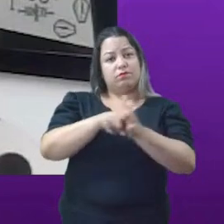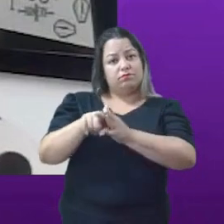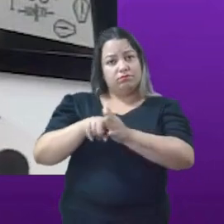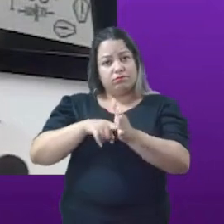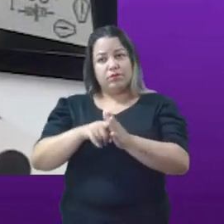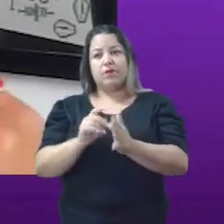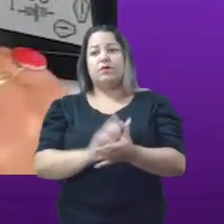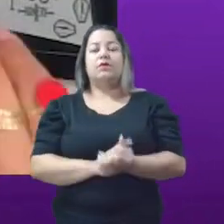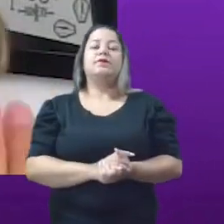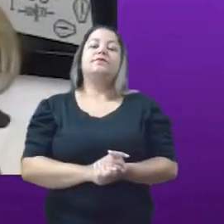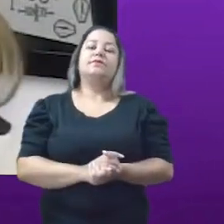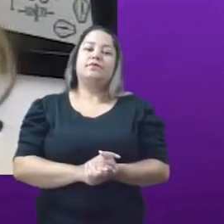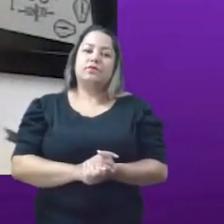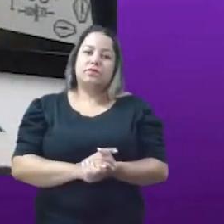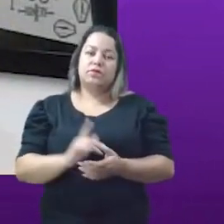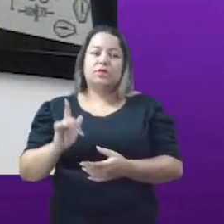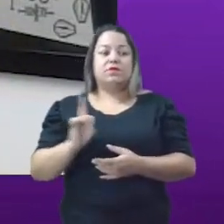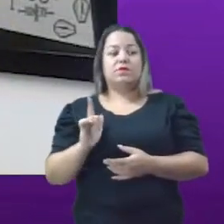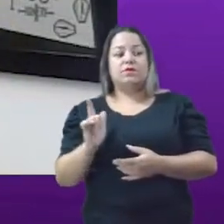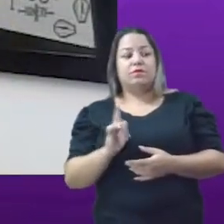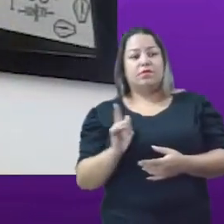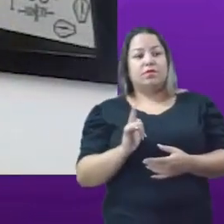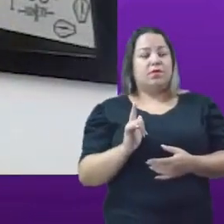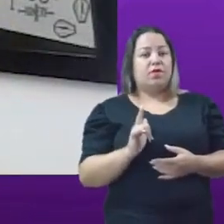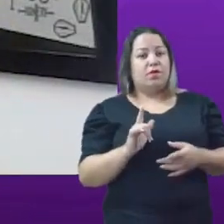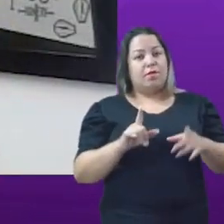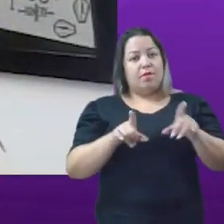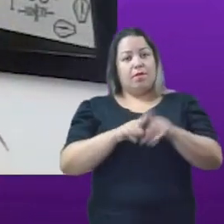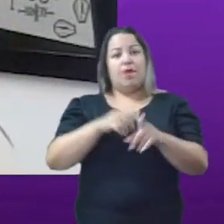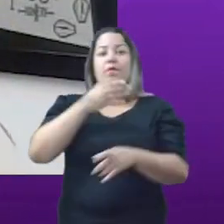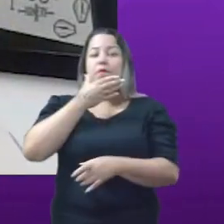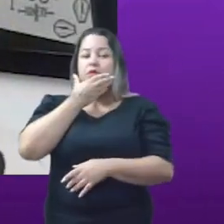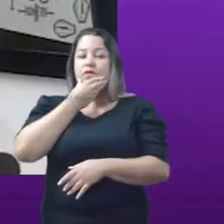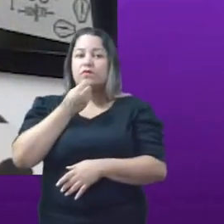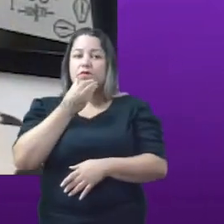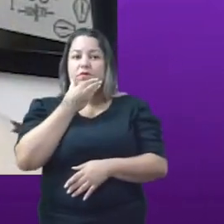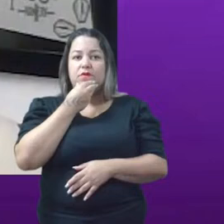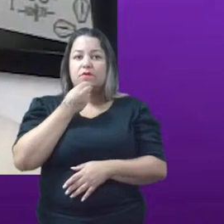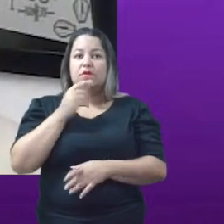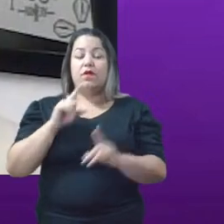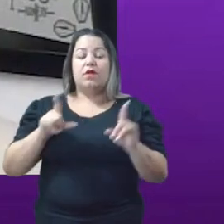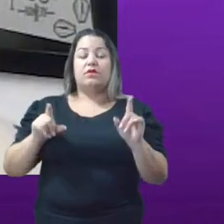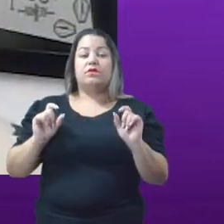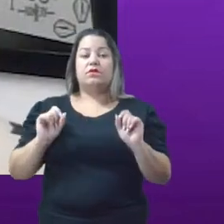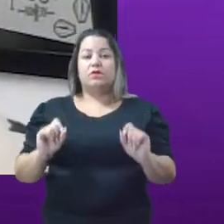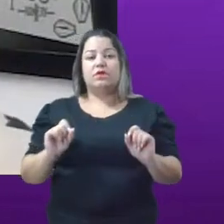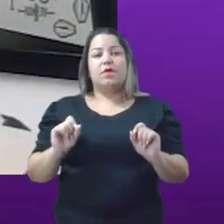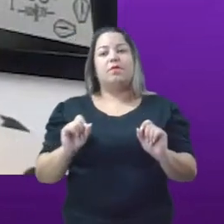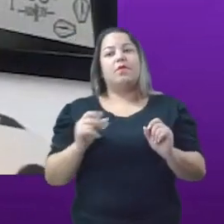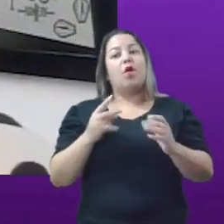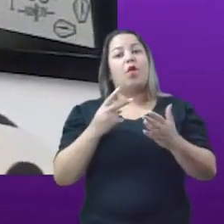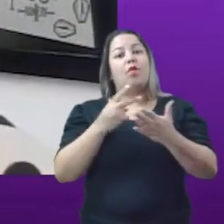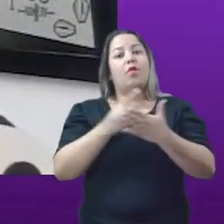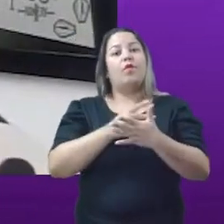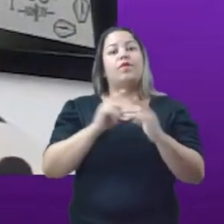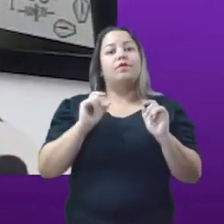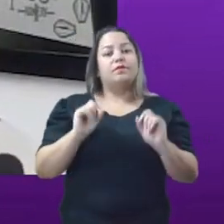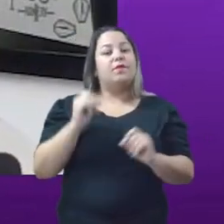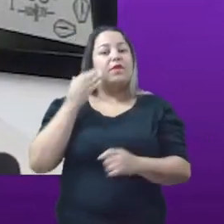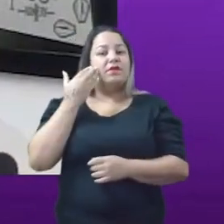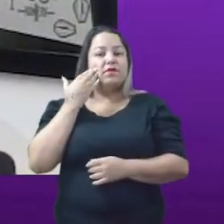Então, espera-se as performances e símbolos ditos os masculinos. E sobre a performatividade, a gente